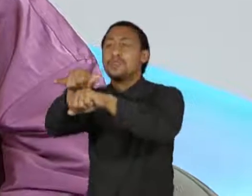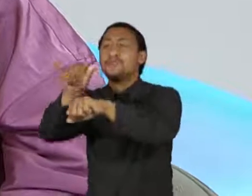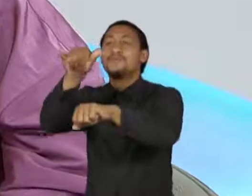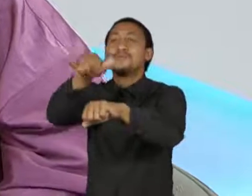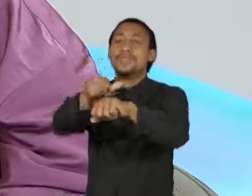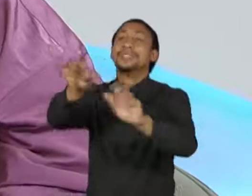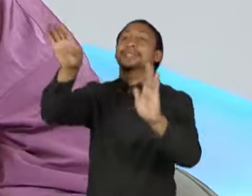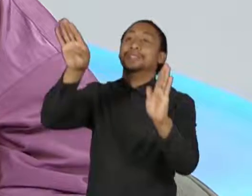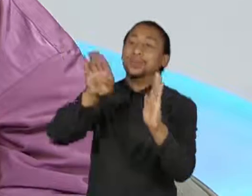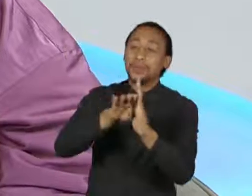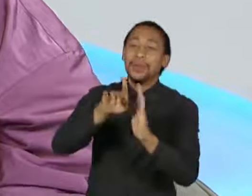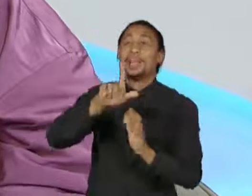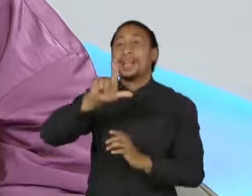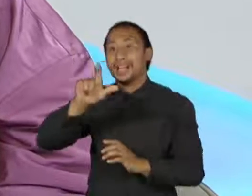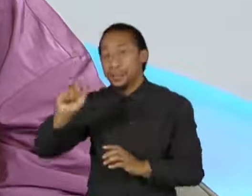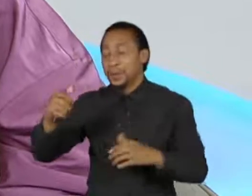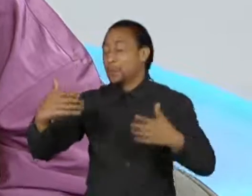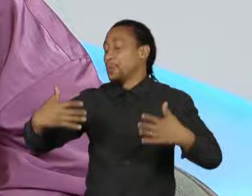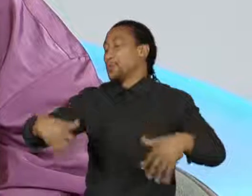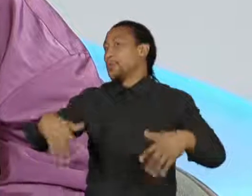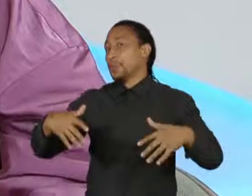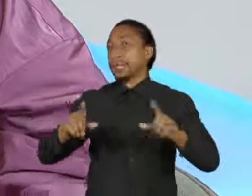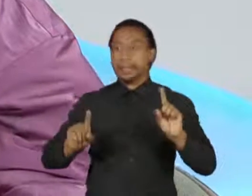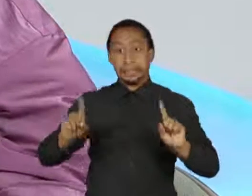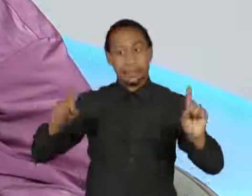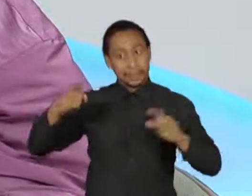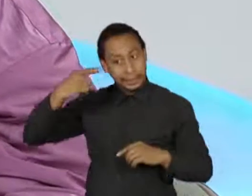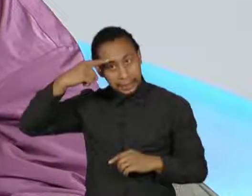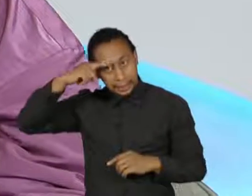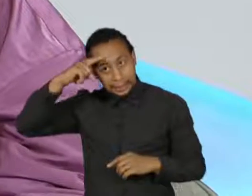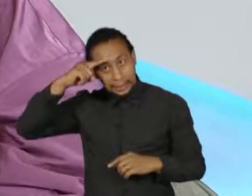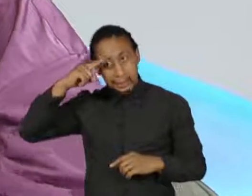estava concorrendo com Caetano Veloso, com a Marisa Monte, com o João